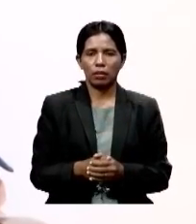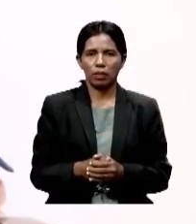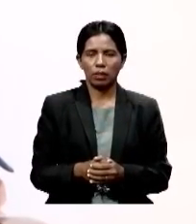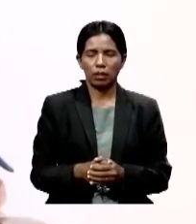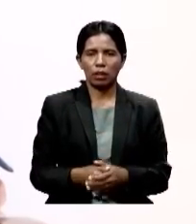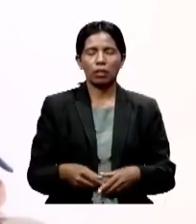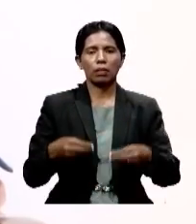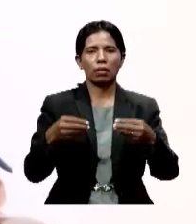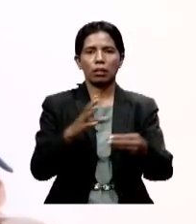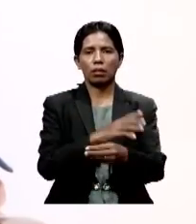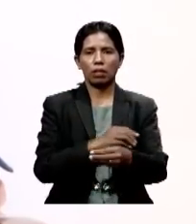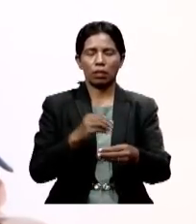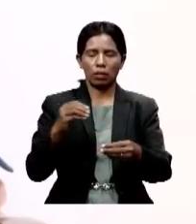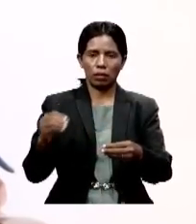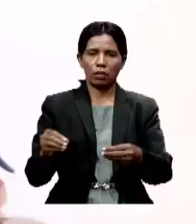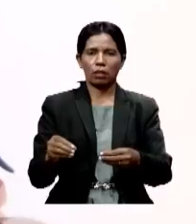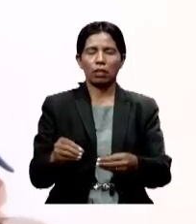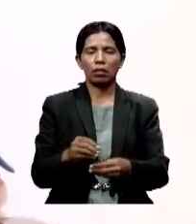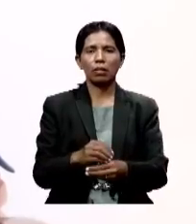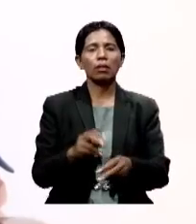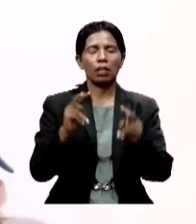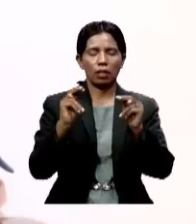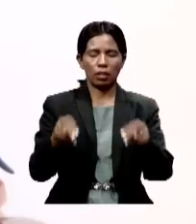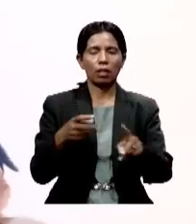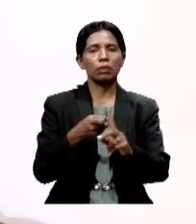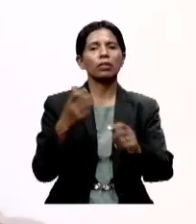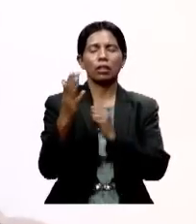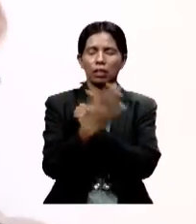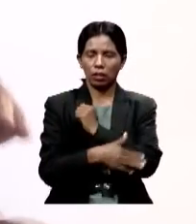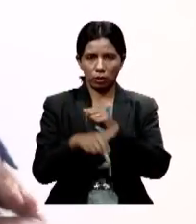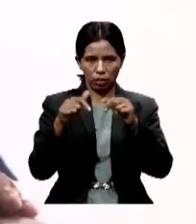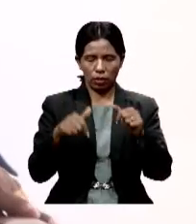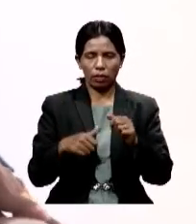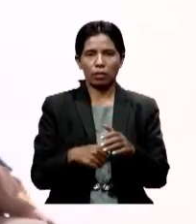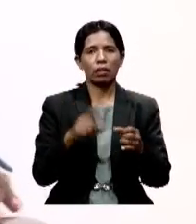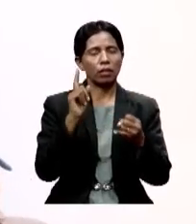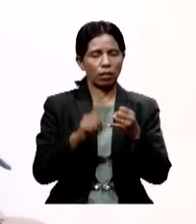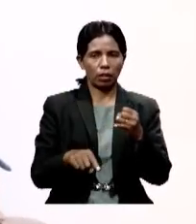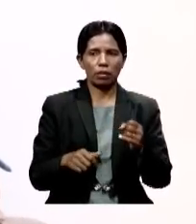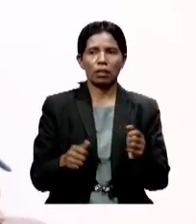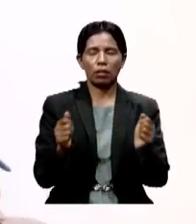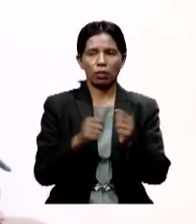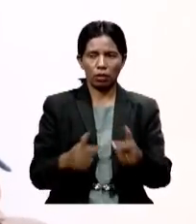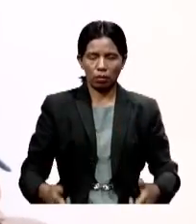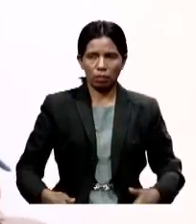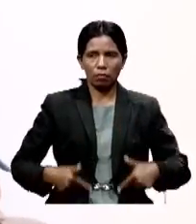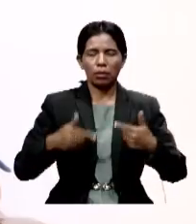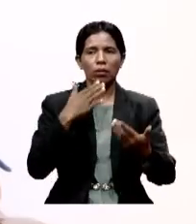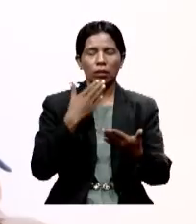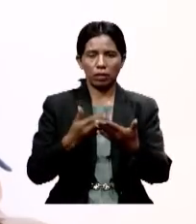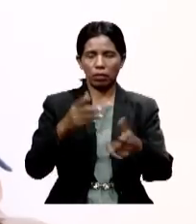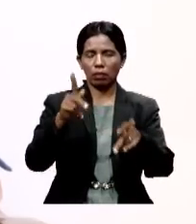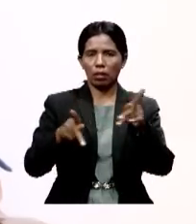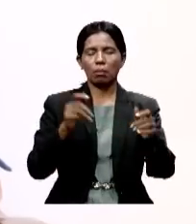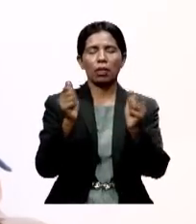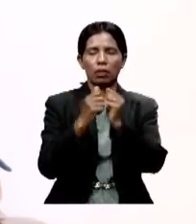interesse, integridade no interesse estado nia. E no fim, o Mouros dia que é bem-estar para o povo na